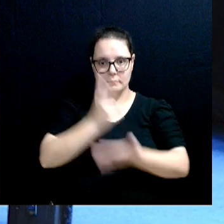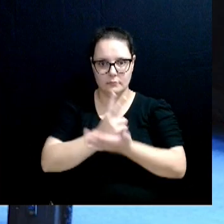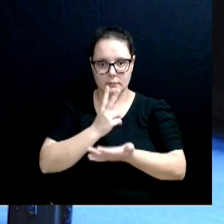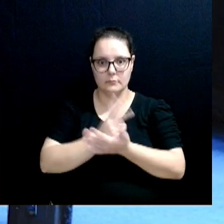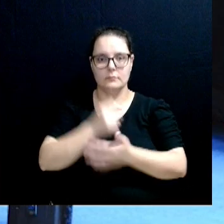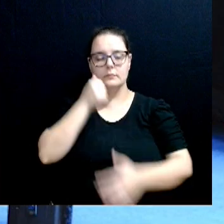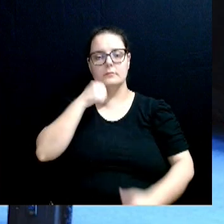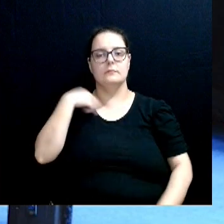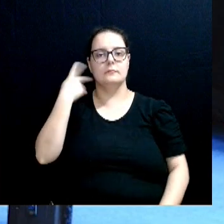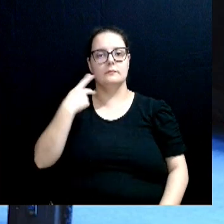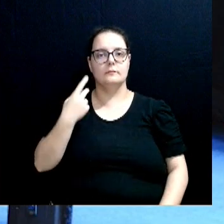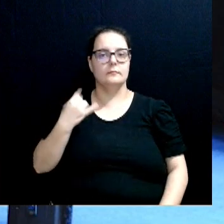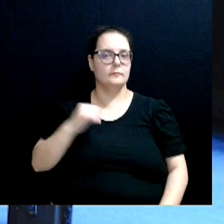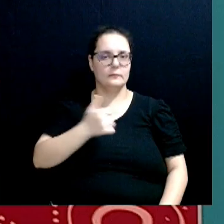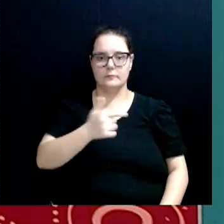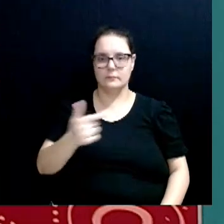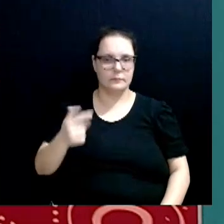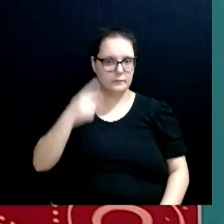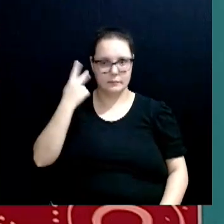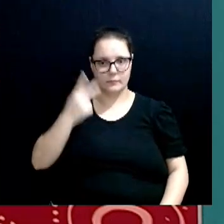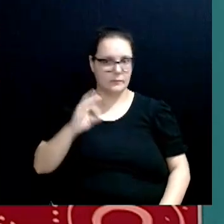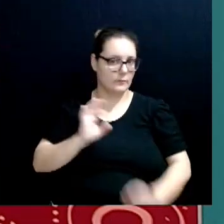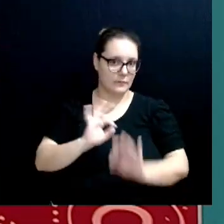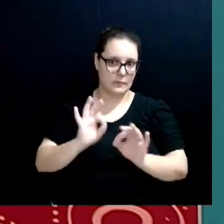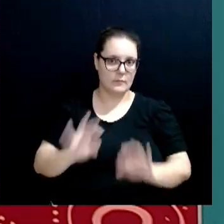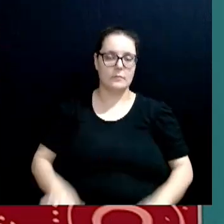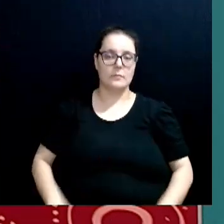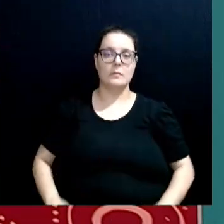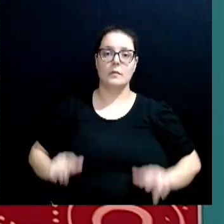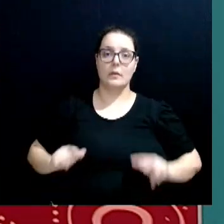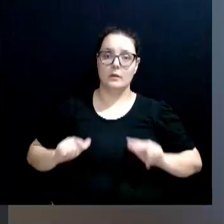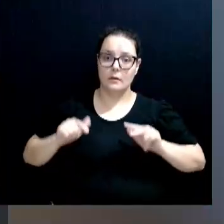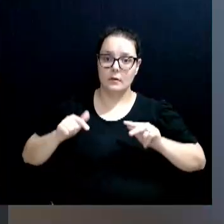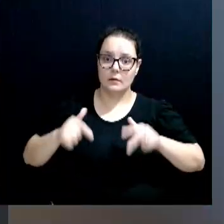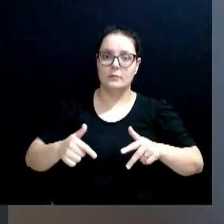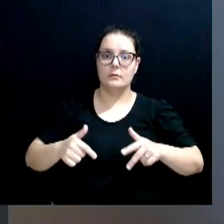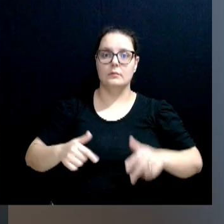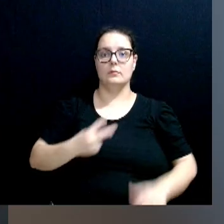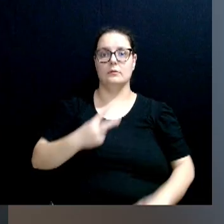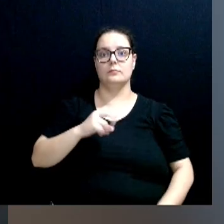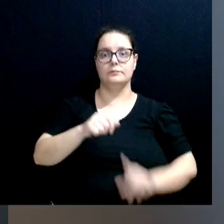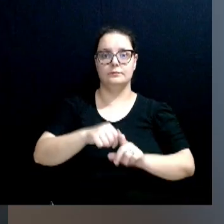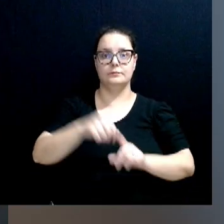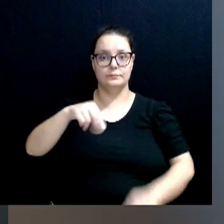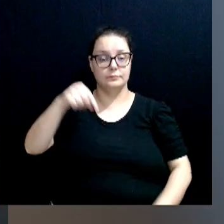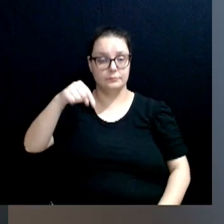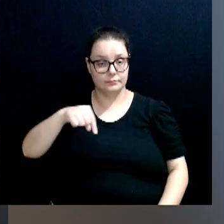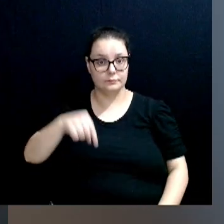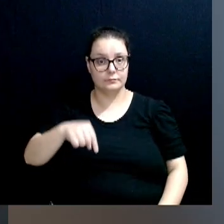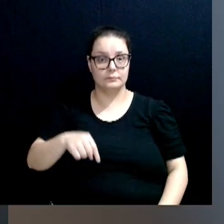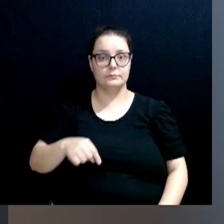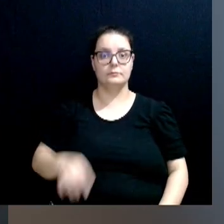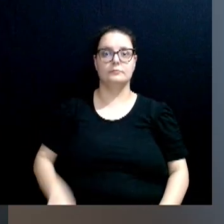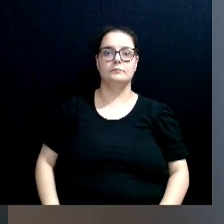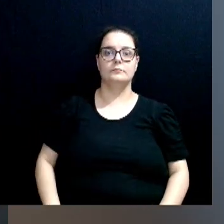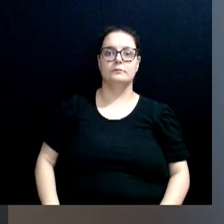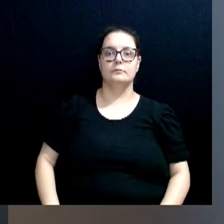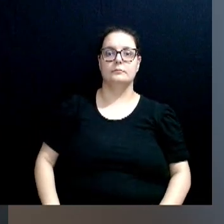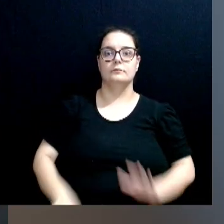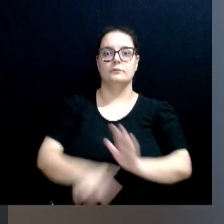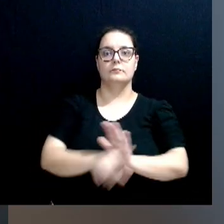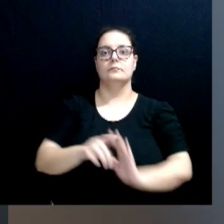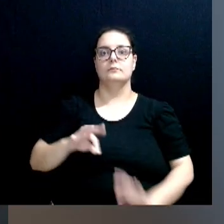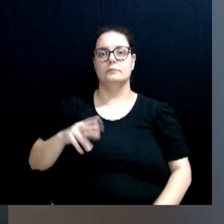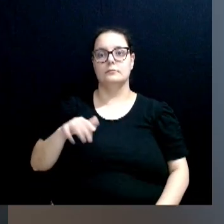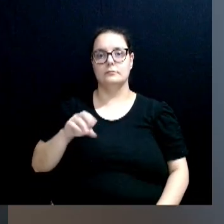sobrevive. Né? Lutamos muito pela lei do 20 de novembro aqui, a lei do Tchãozinho. Né? Se